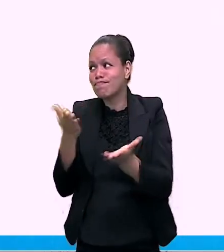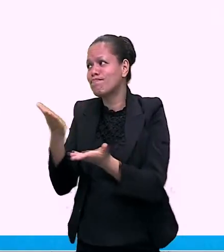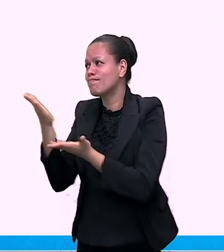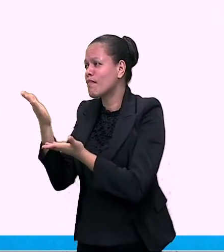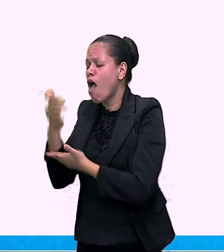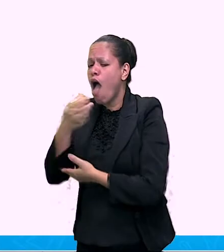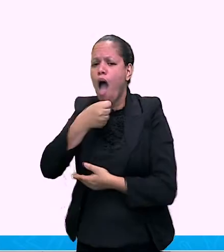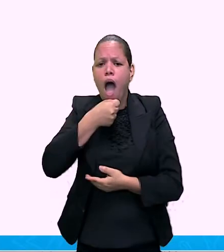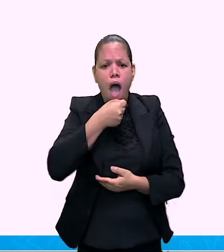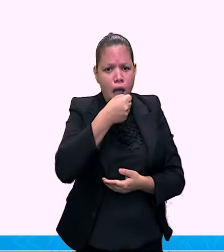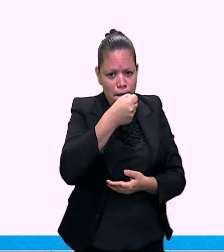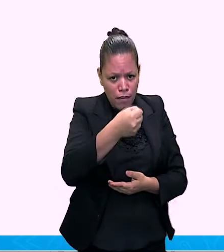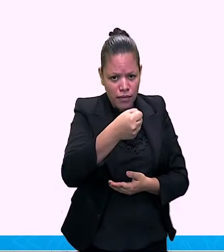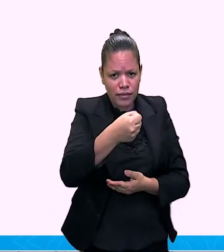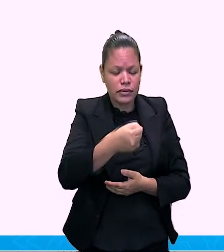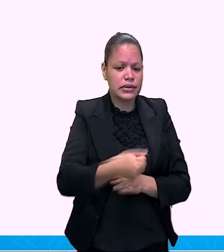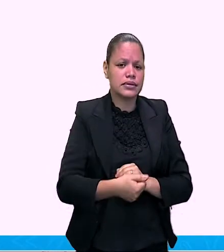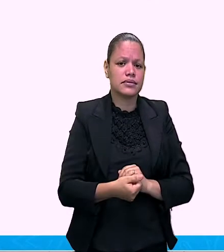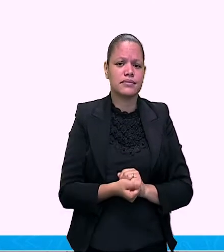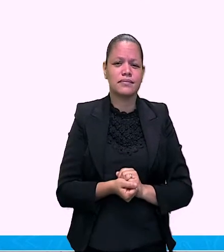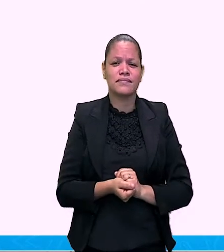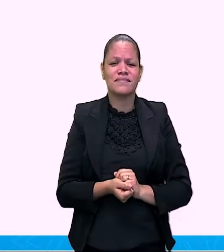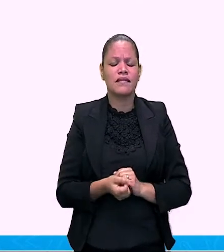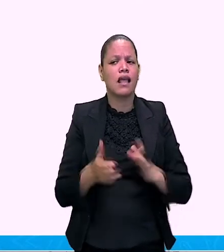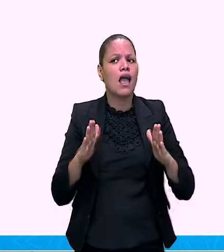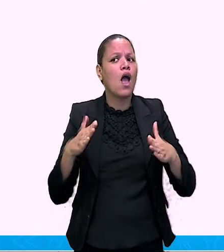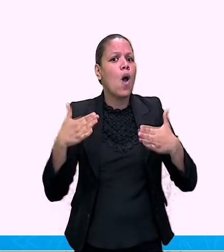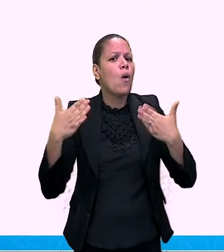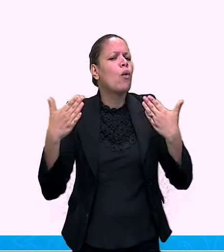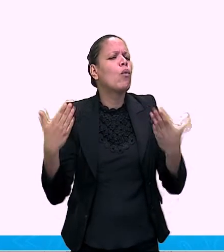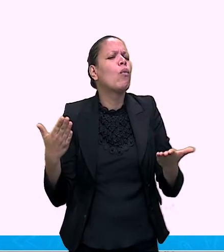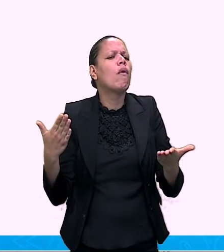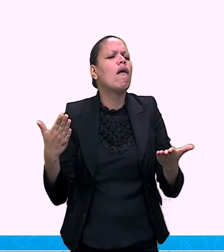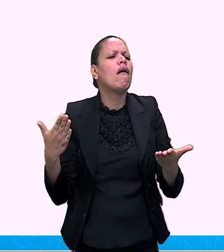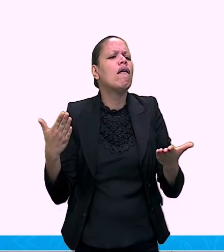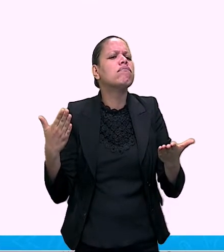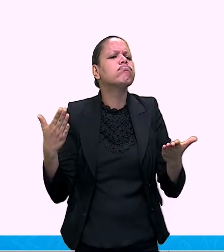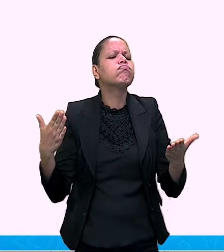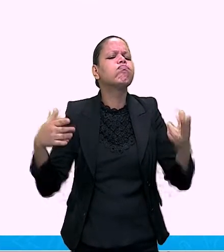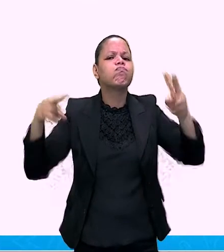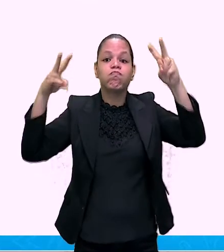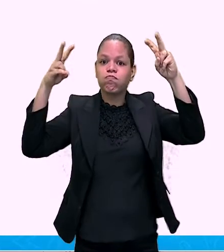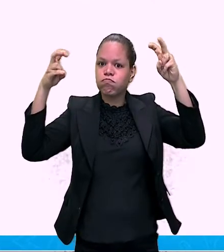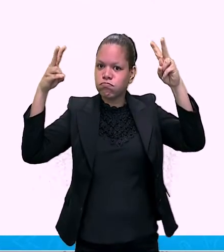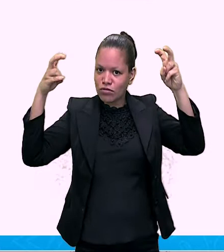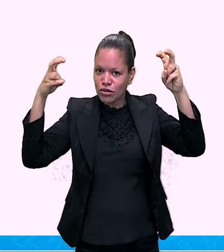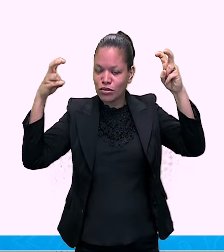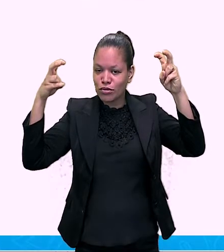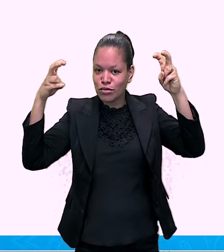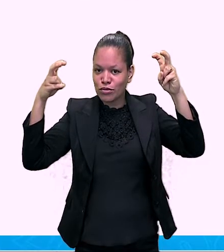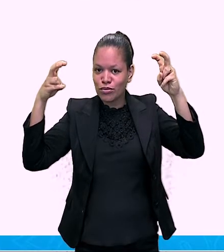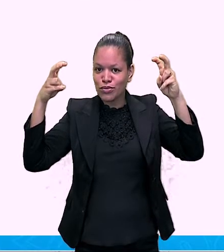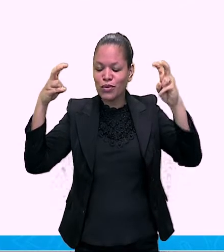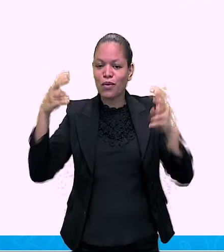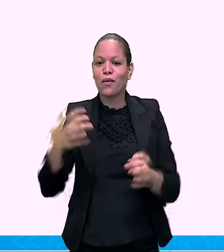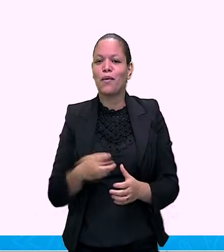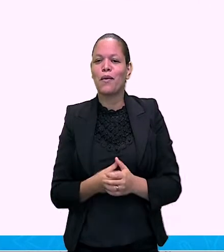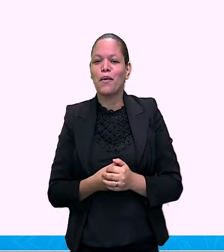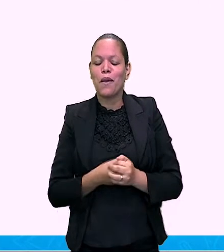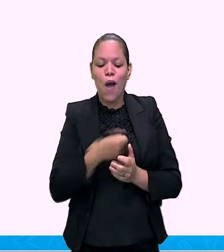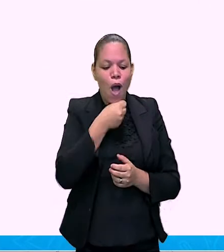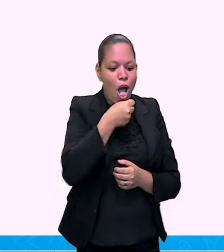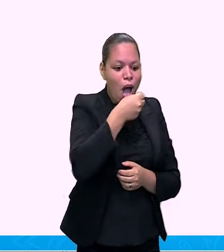questão. Qual é a manchete da reportagem? Minas Gerais já teve mais de